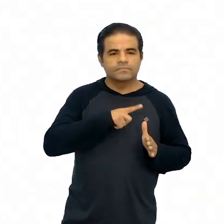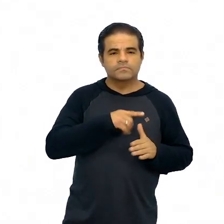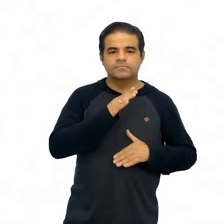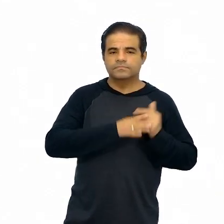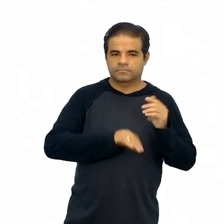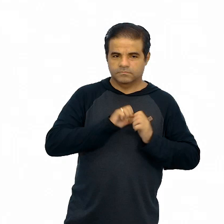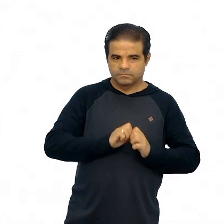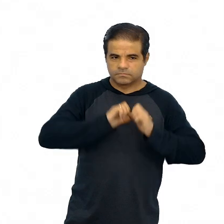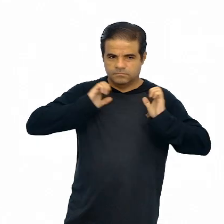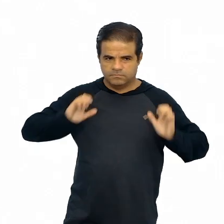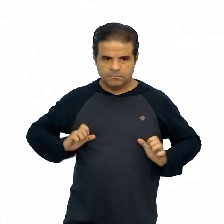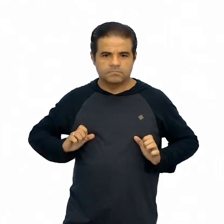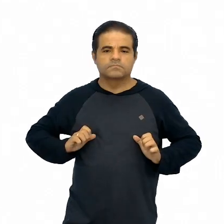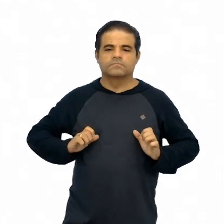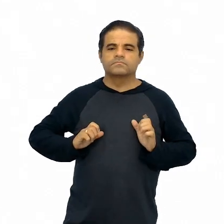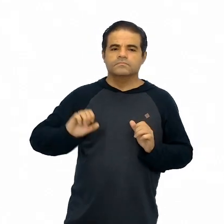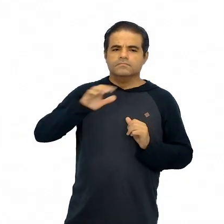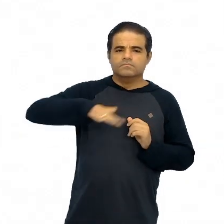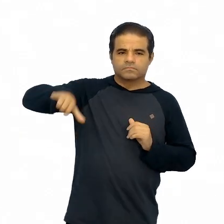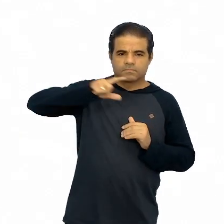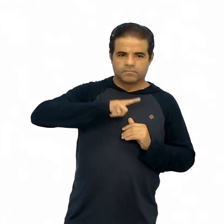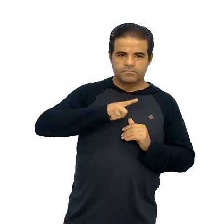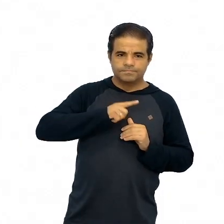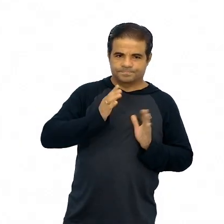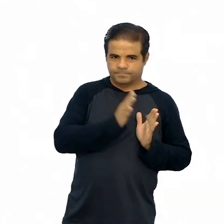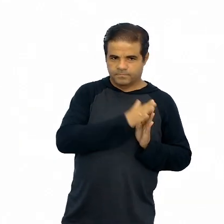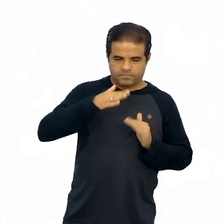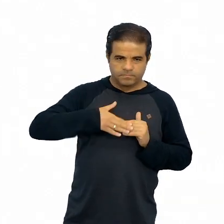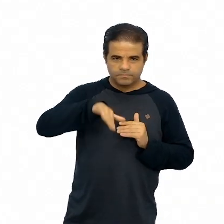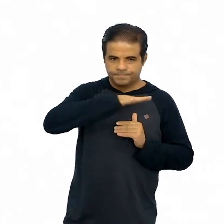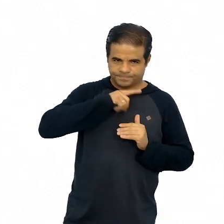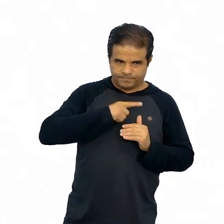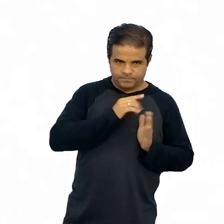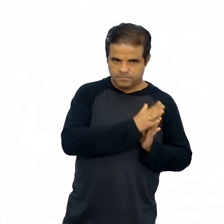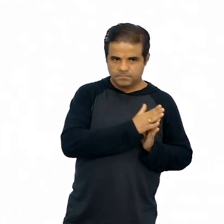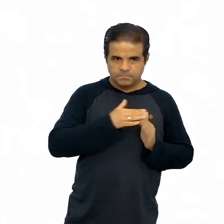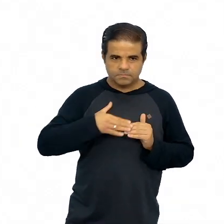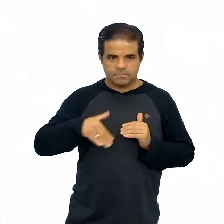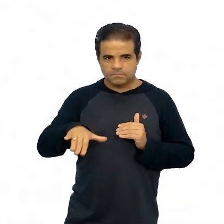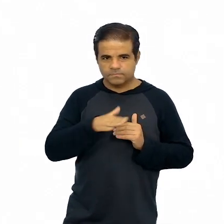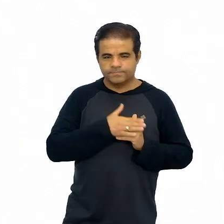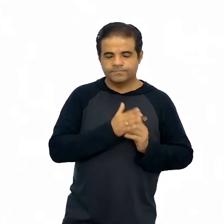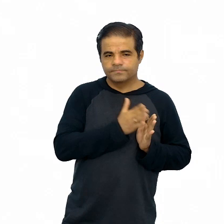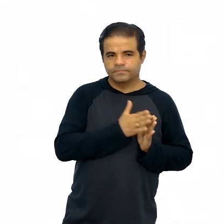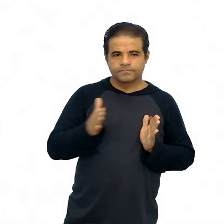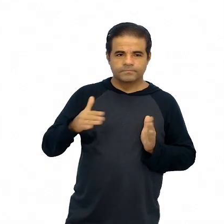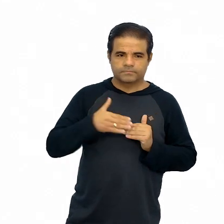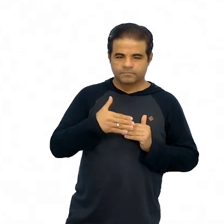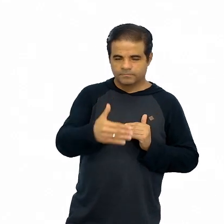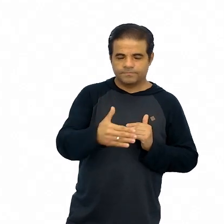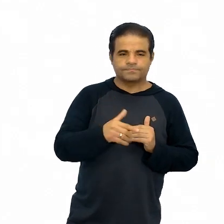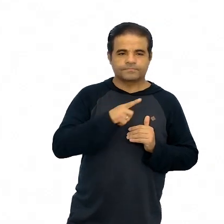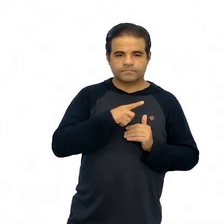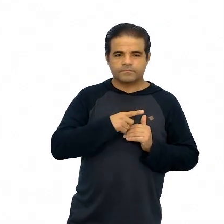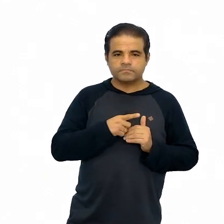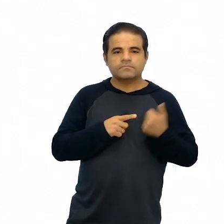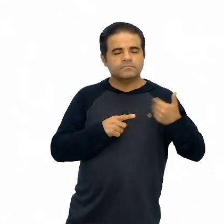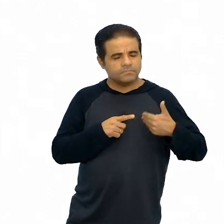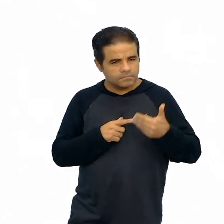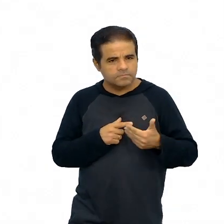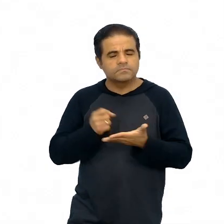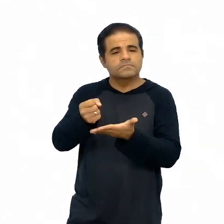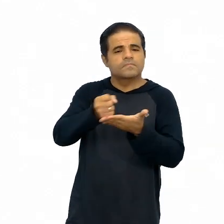da equação incompleta do segundo grau. Depois tem uma atividade do Enem que fala de esfera, ela